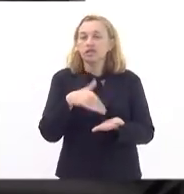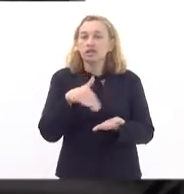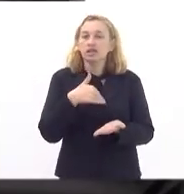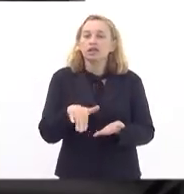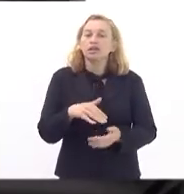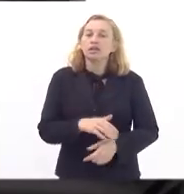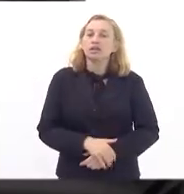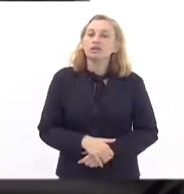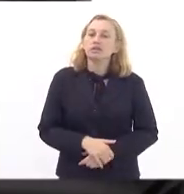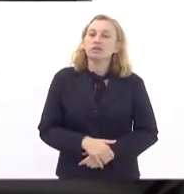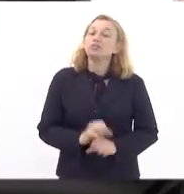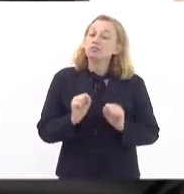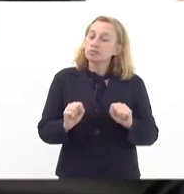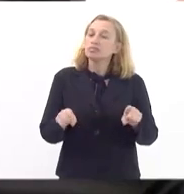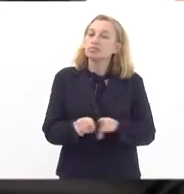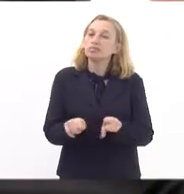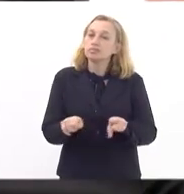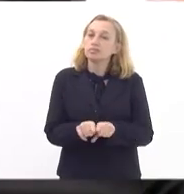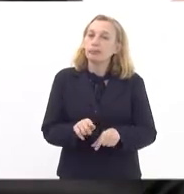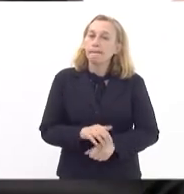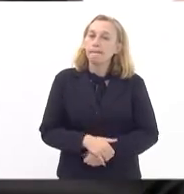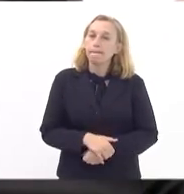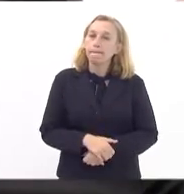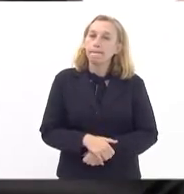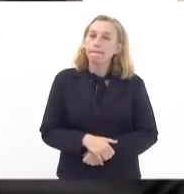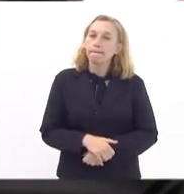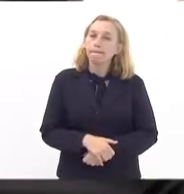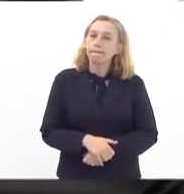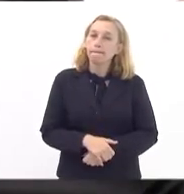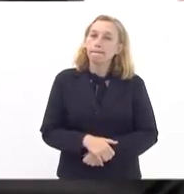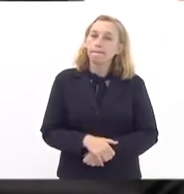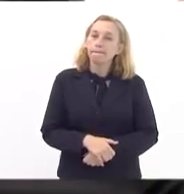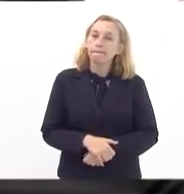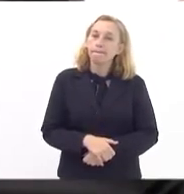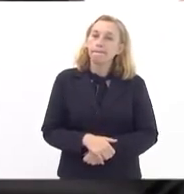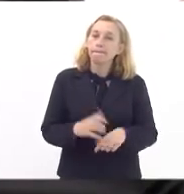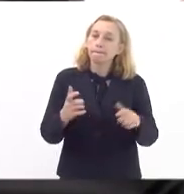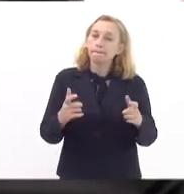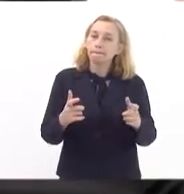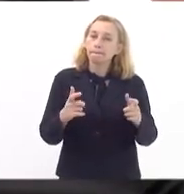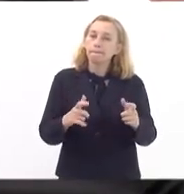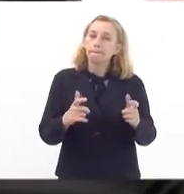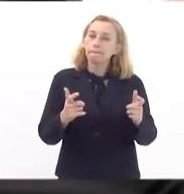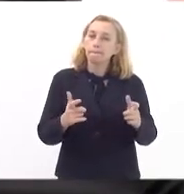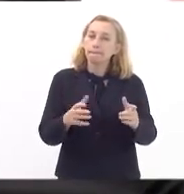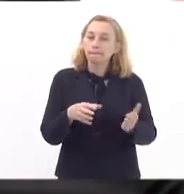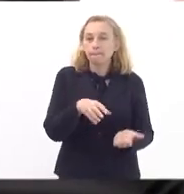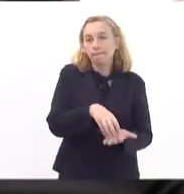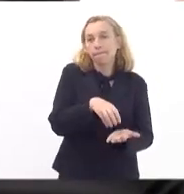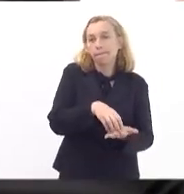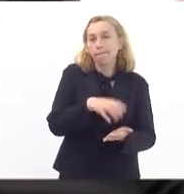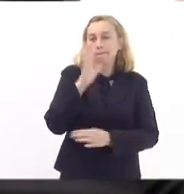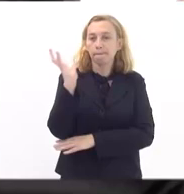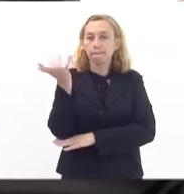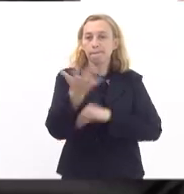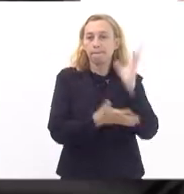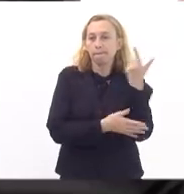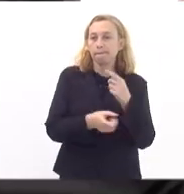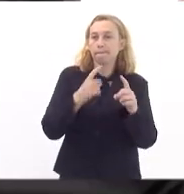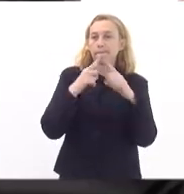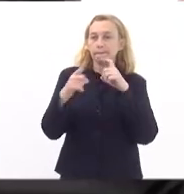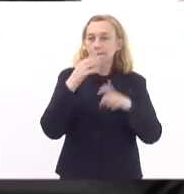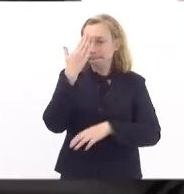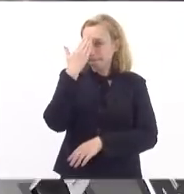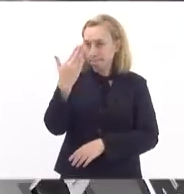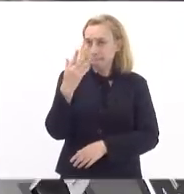é a gente possa também chamar ah o órgão ambiental para essa discussão obrigada é nessas as